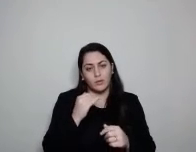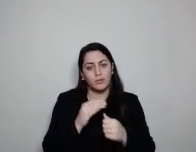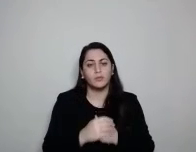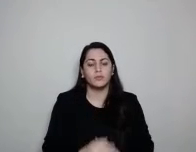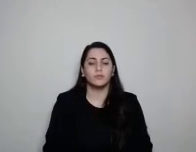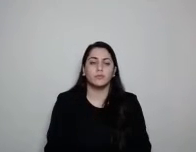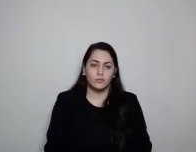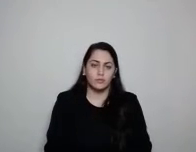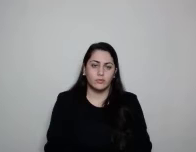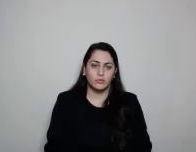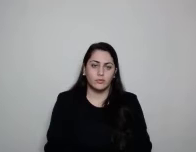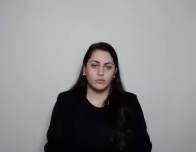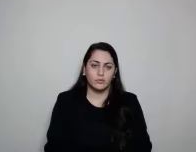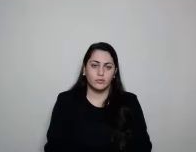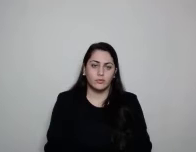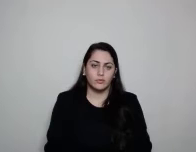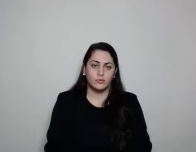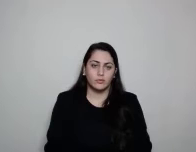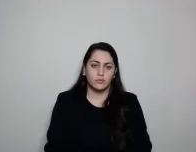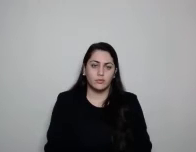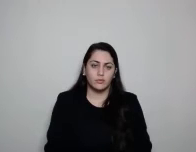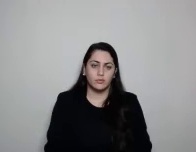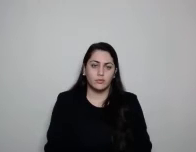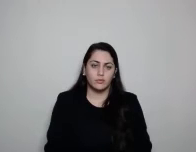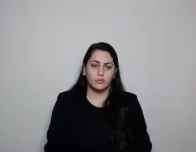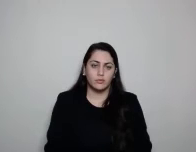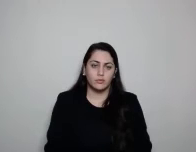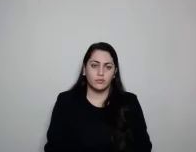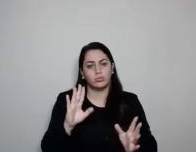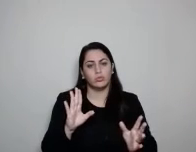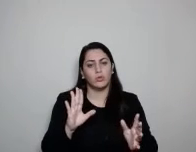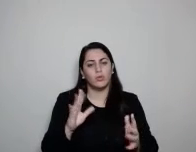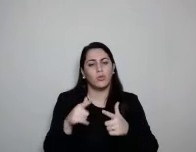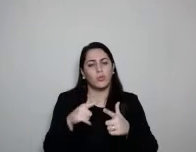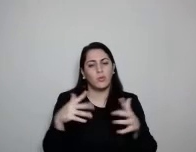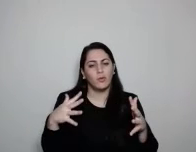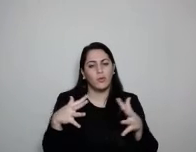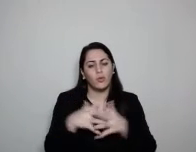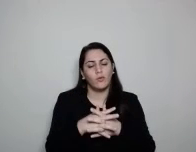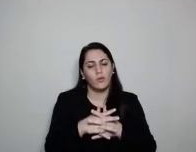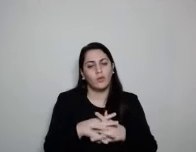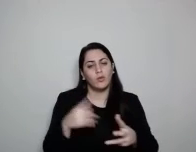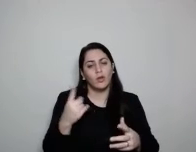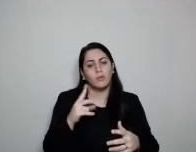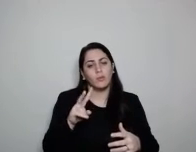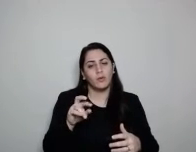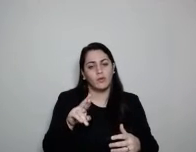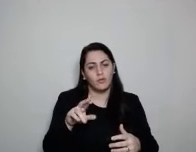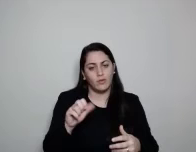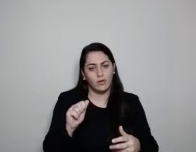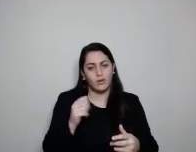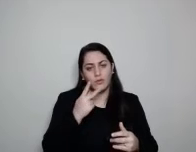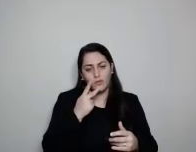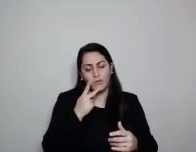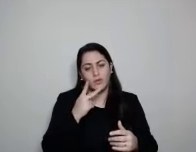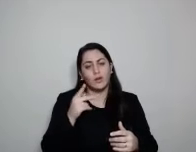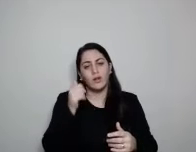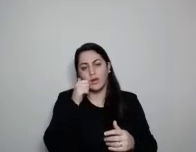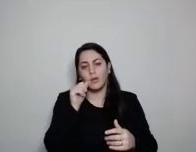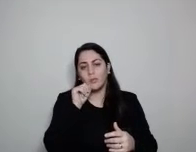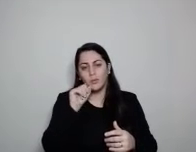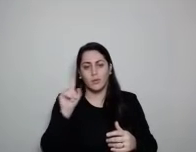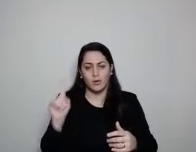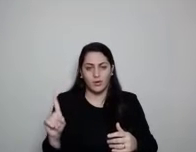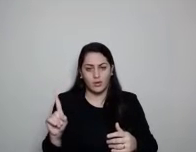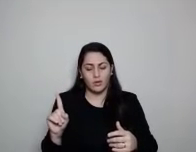família fixou a guarda compartilhada e a 7ª Vara de Família fixou a guarda de forma unilateral materna, contrariando, inclusive,